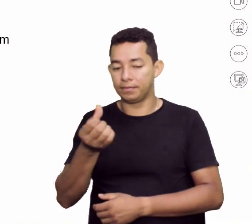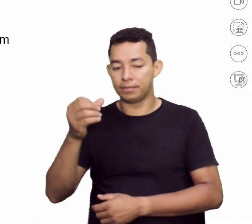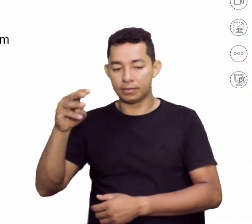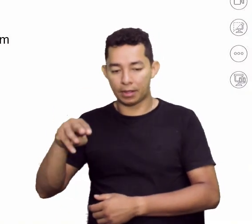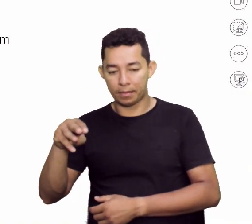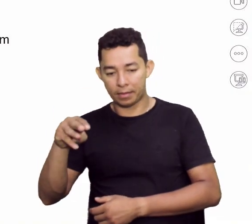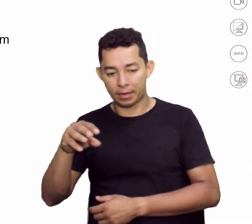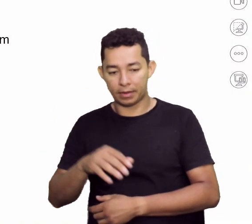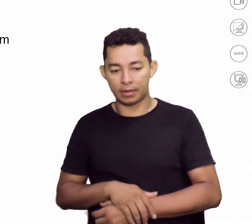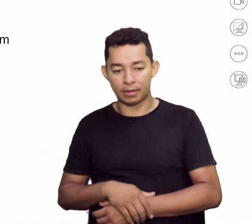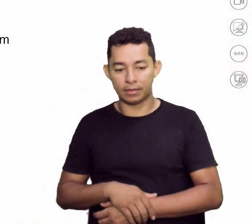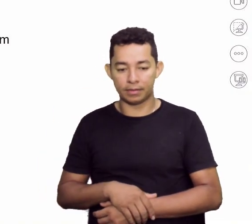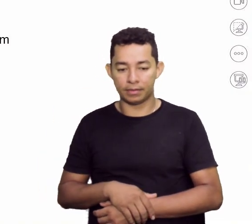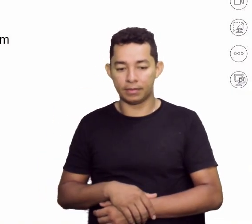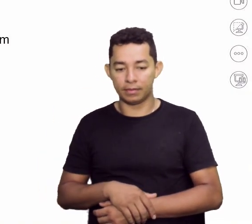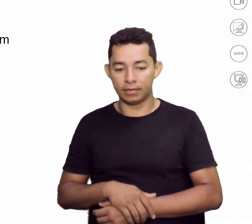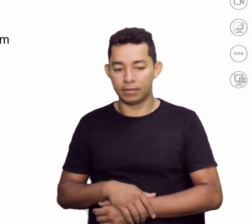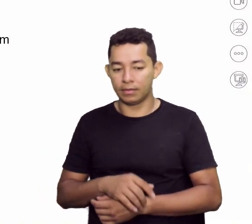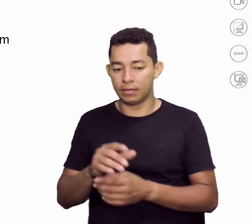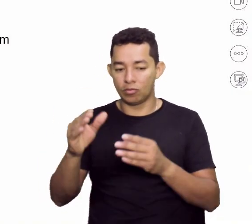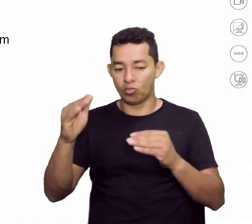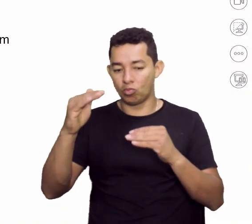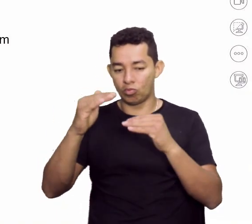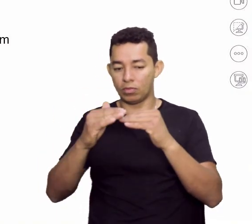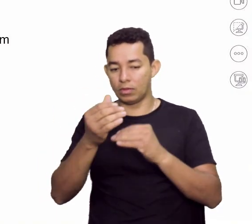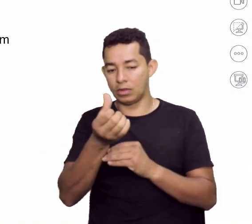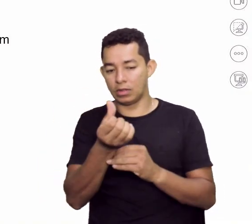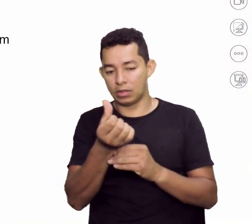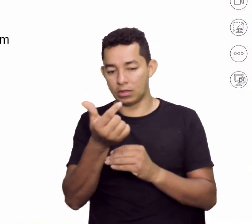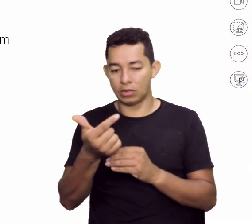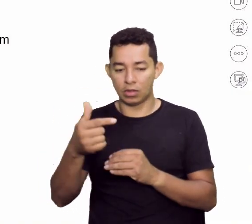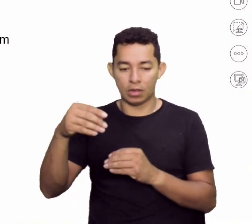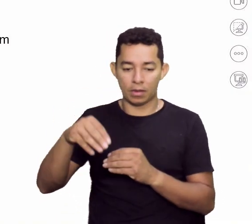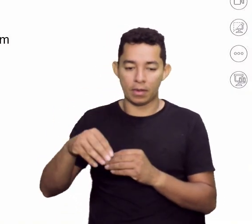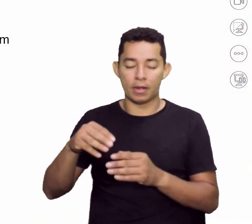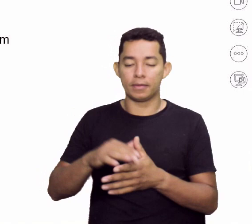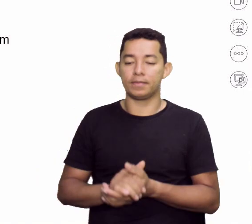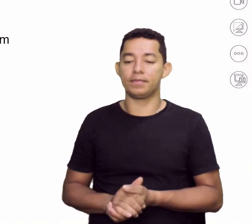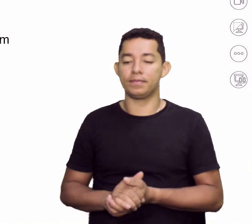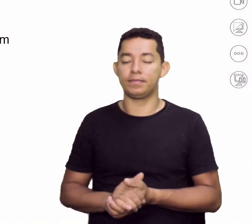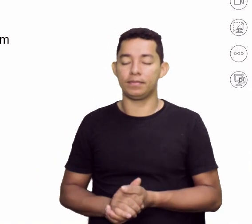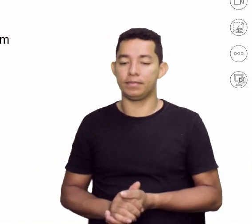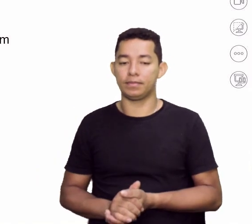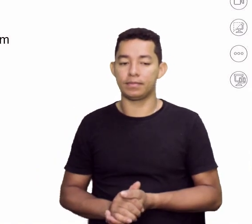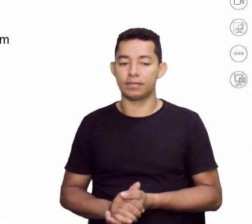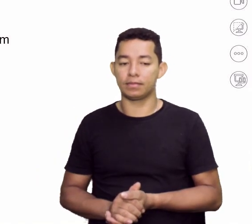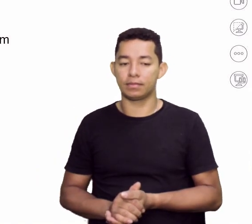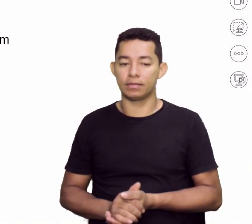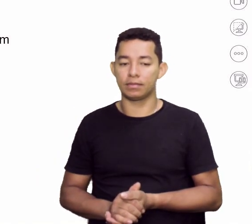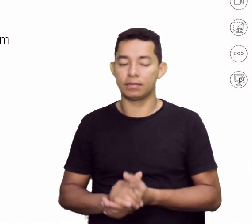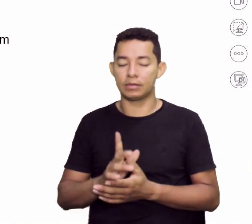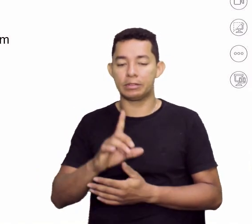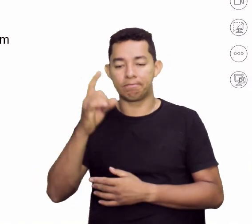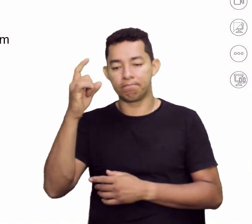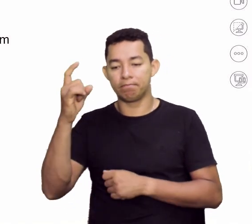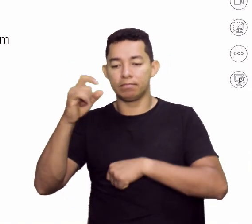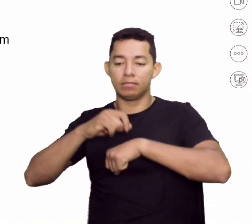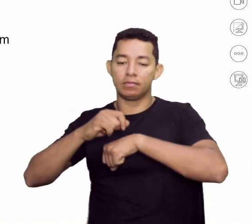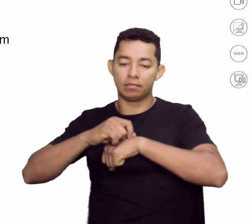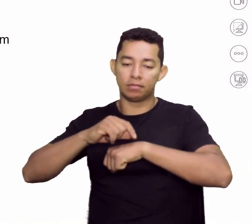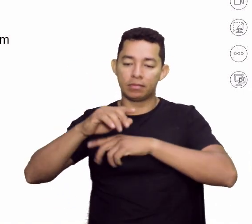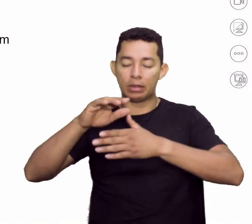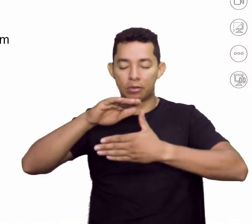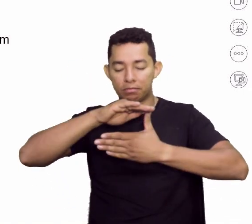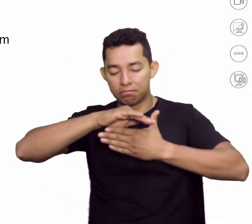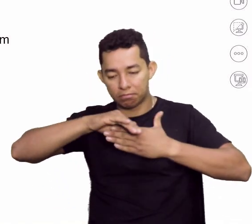metros, reduzida a 62 metros de altura. Eu acho que o desgaste do tempo. Então, vocês estão